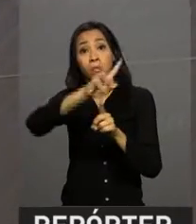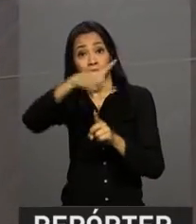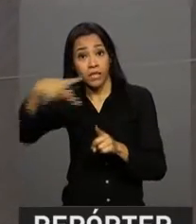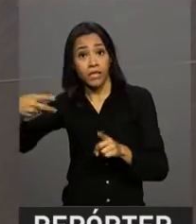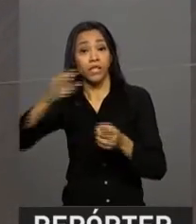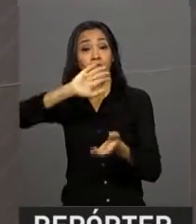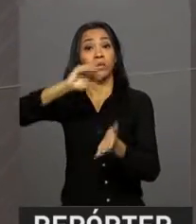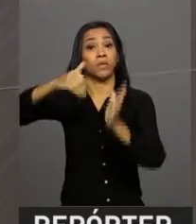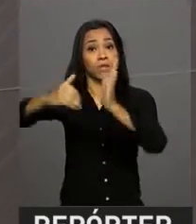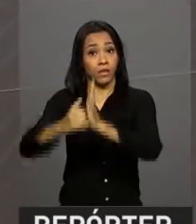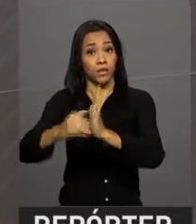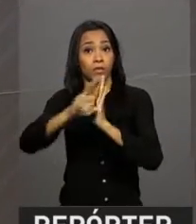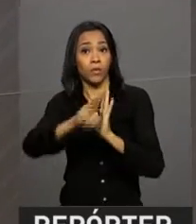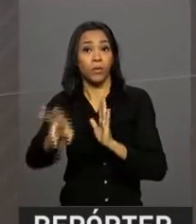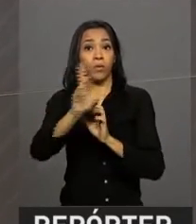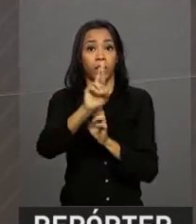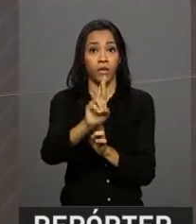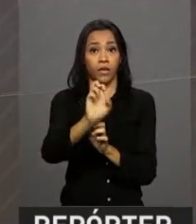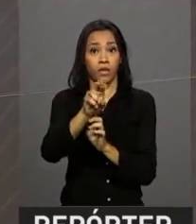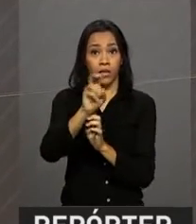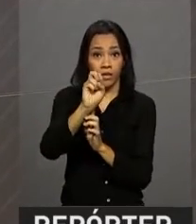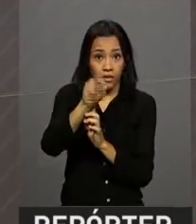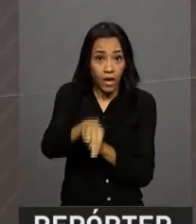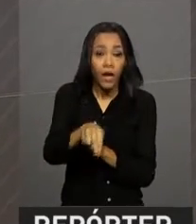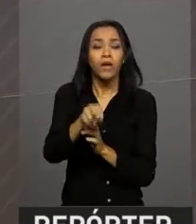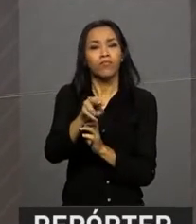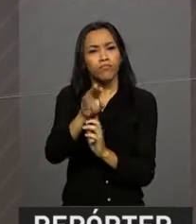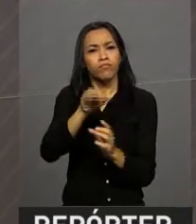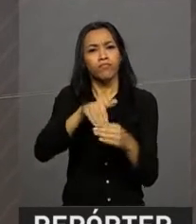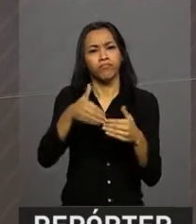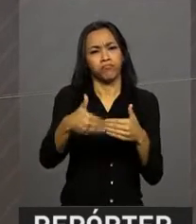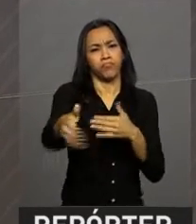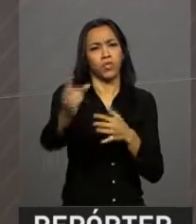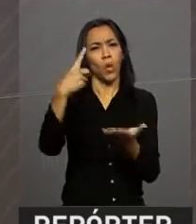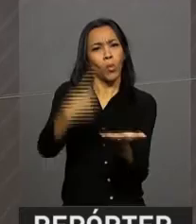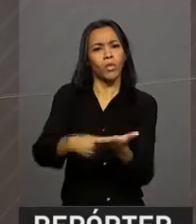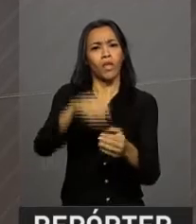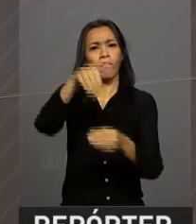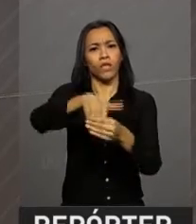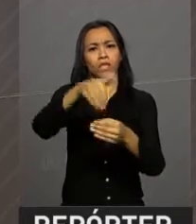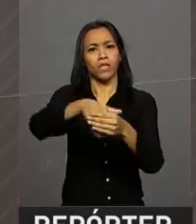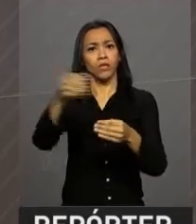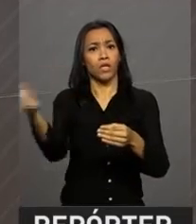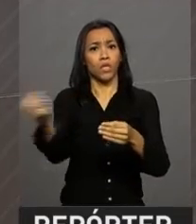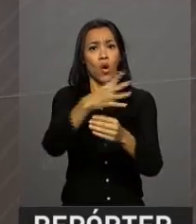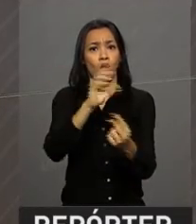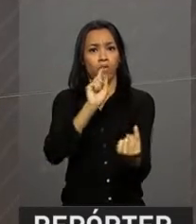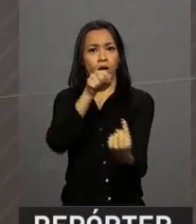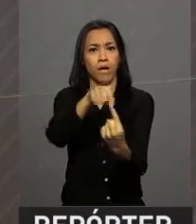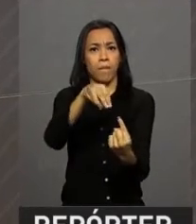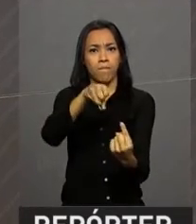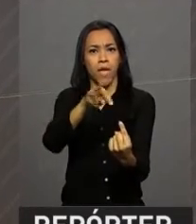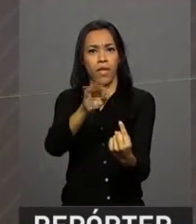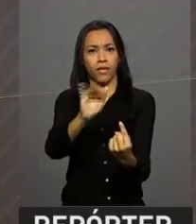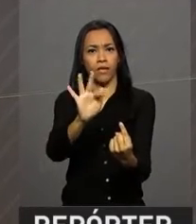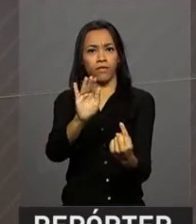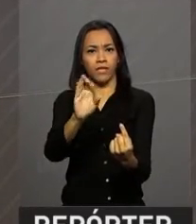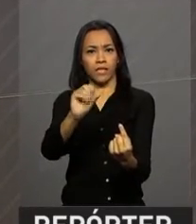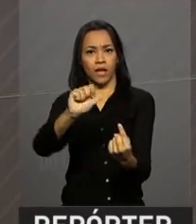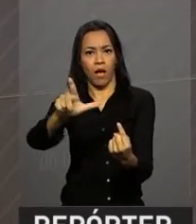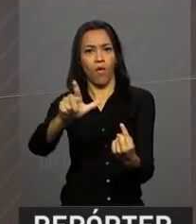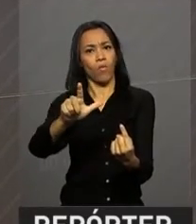Renan Calheiros, definiu a votação da nova meta fiscal. A expectativa é que essa votação ocorra na próxima